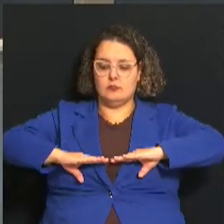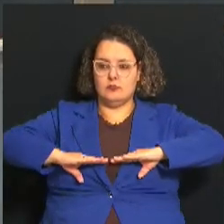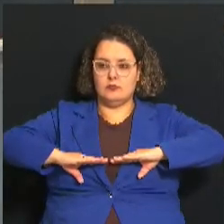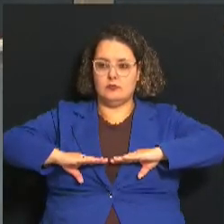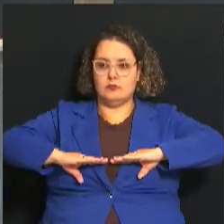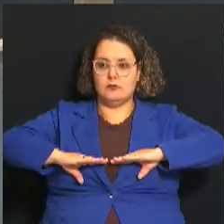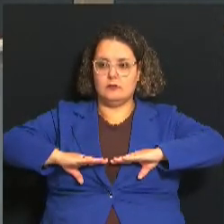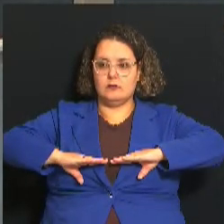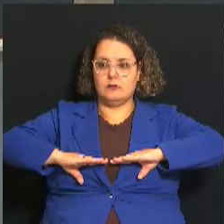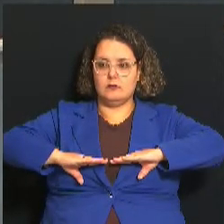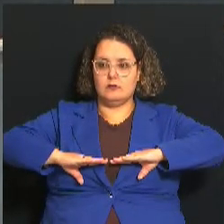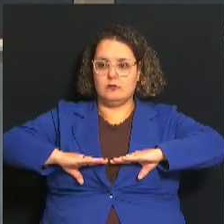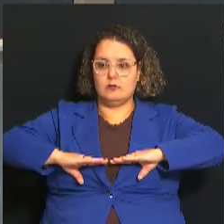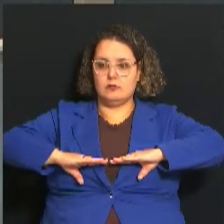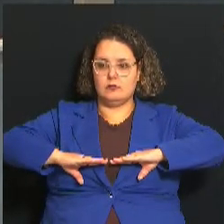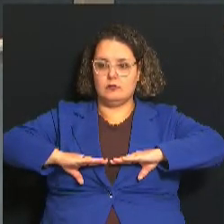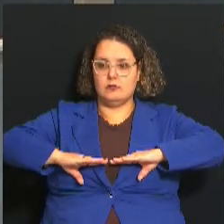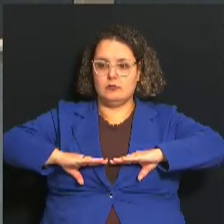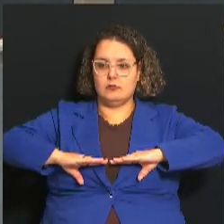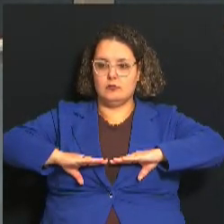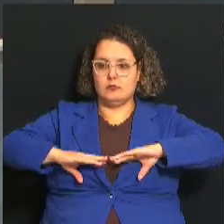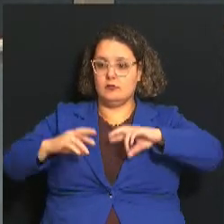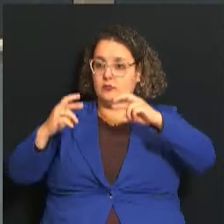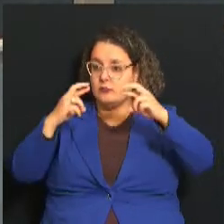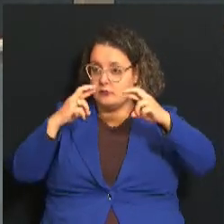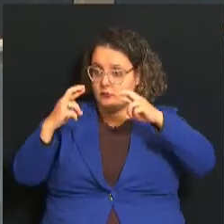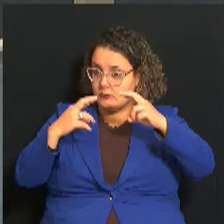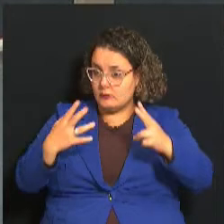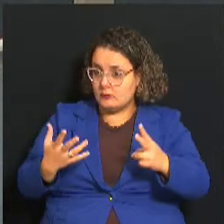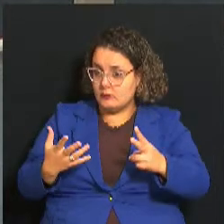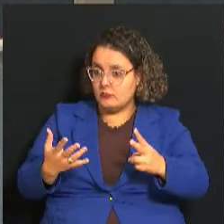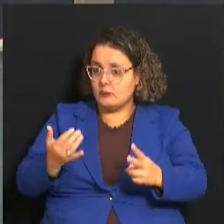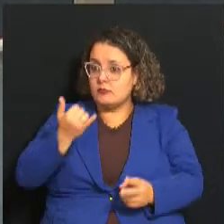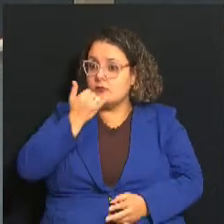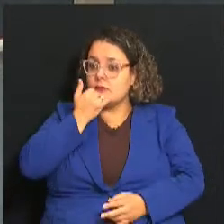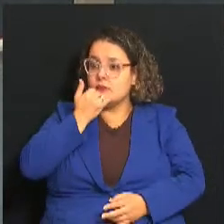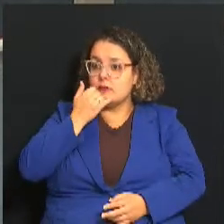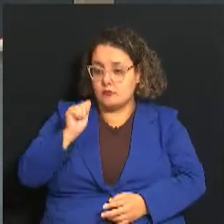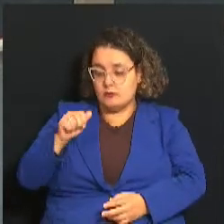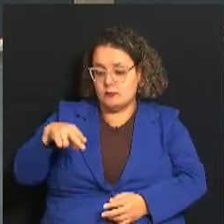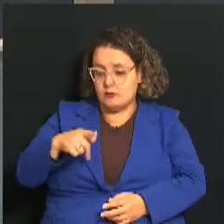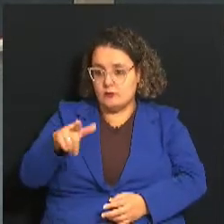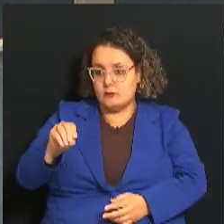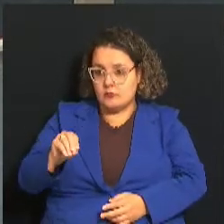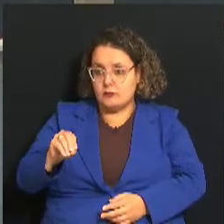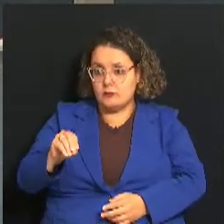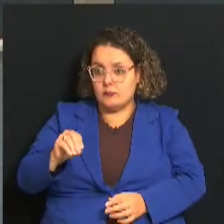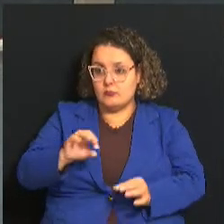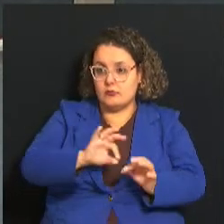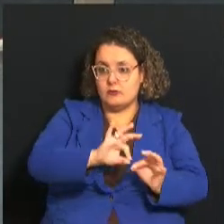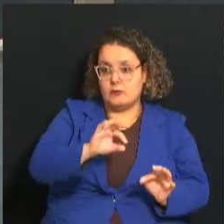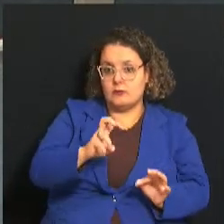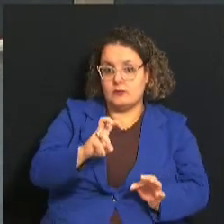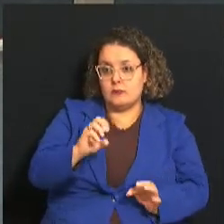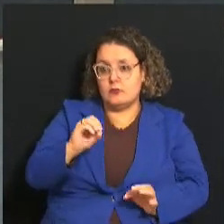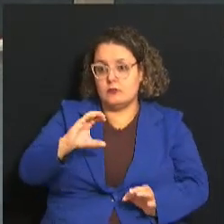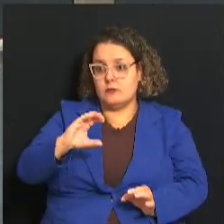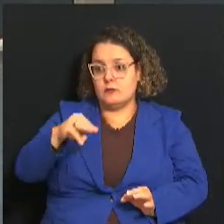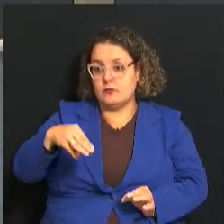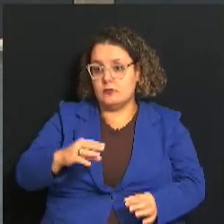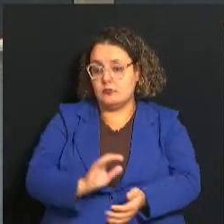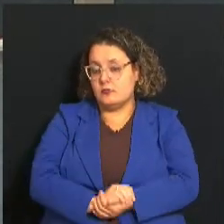Então, se o sujeito coloca lá para fiscalizar, e que me perdoe, um anão, essa altura passa a ser de 50 centímetros.